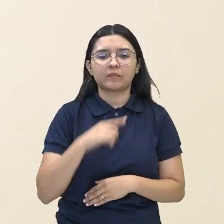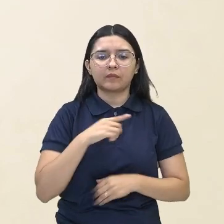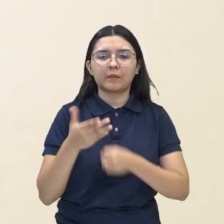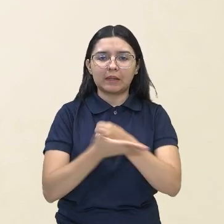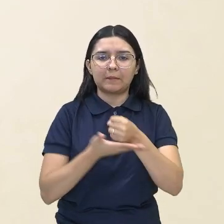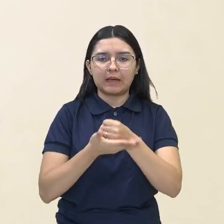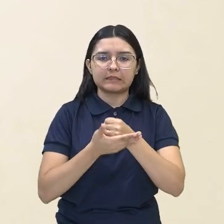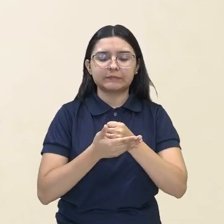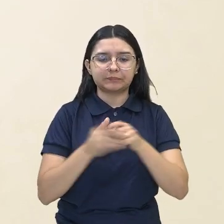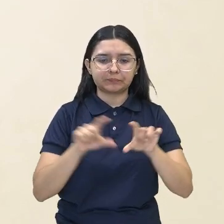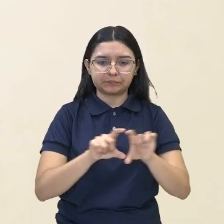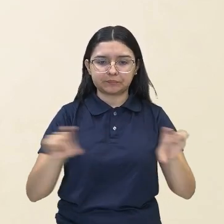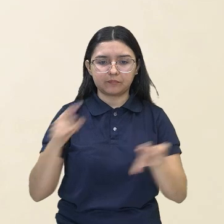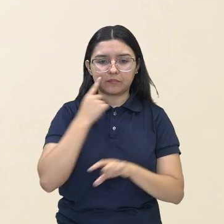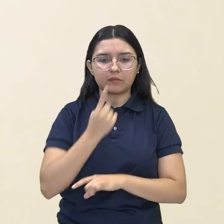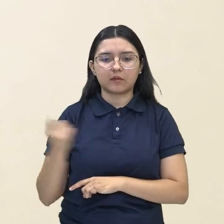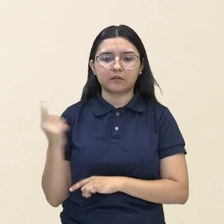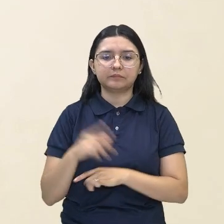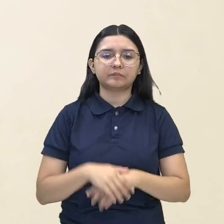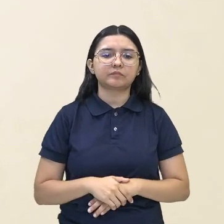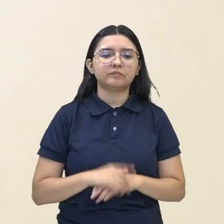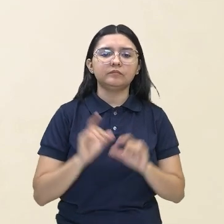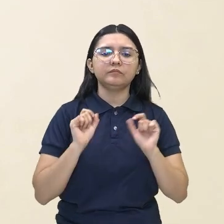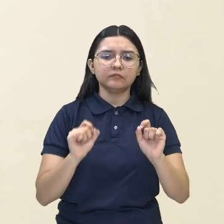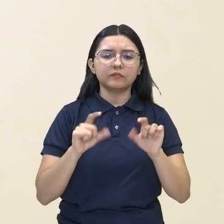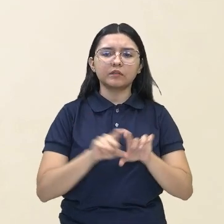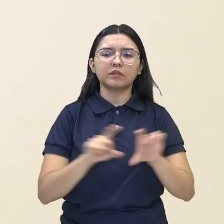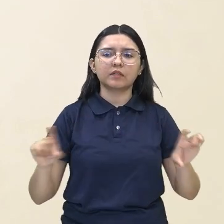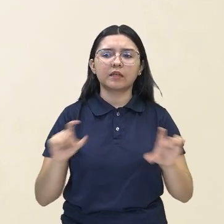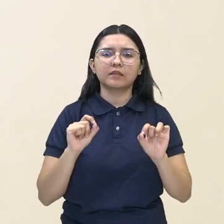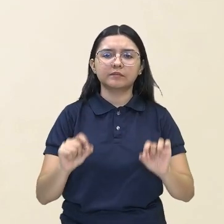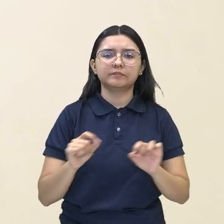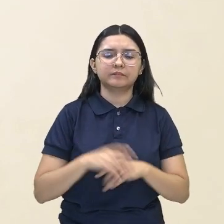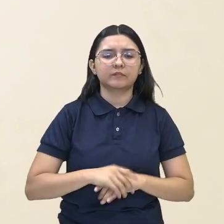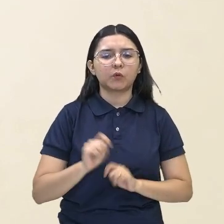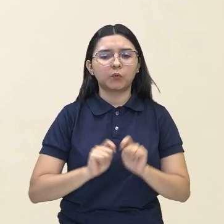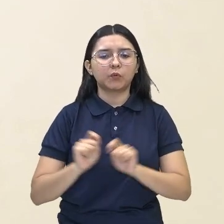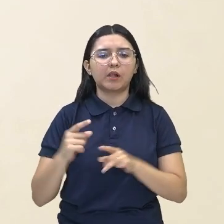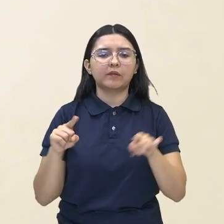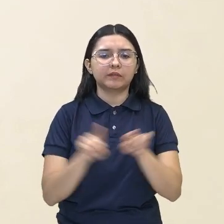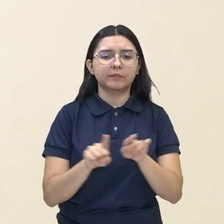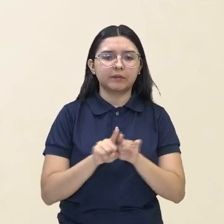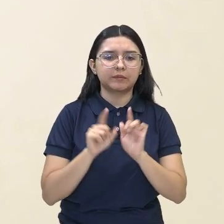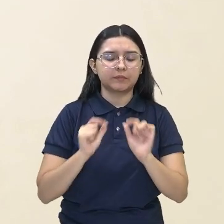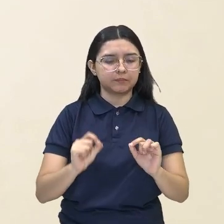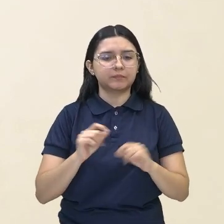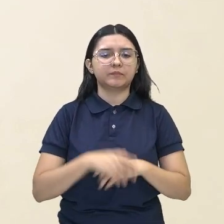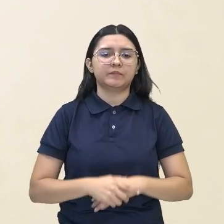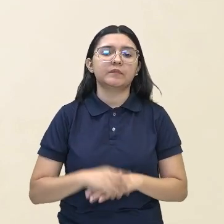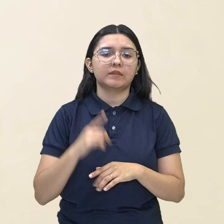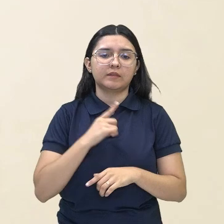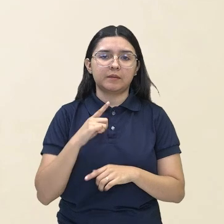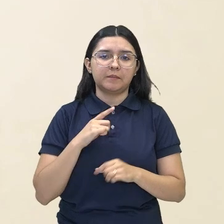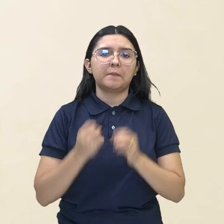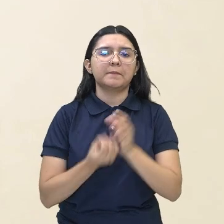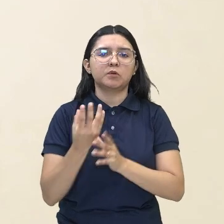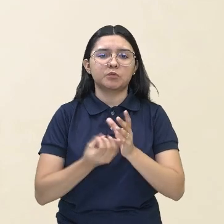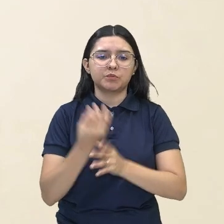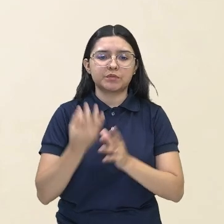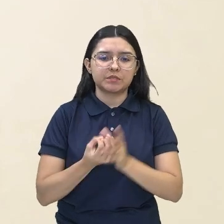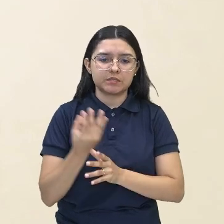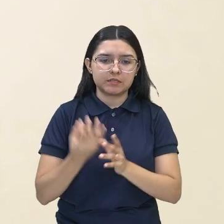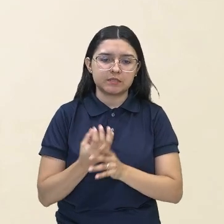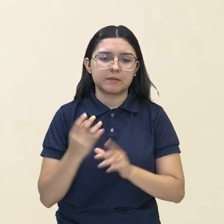pirâmide social. Vocês estão vendo aí, né, gente? Quem estava na base, quem controlava e quem basicamente sustentava